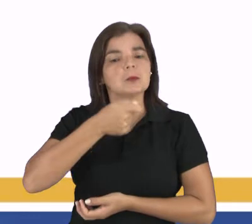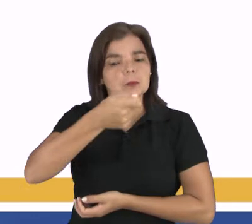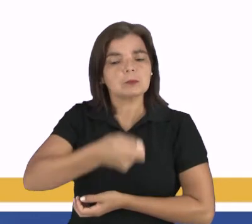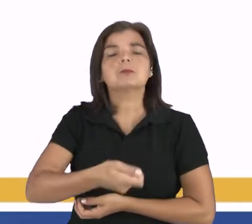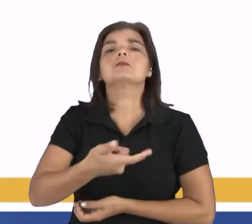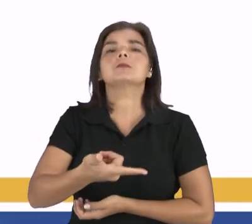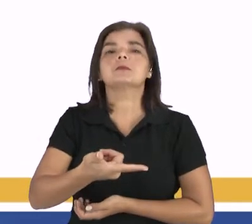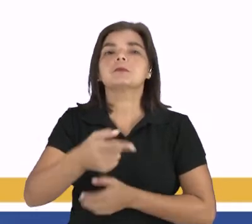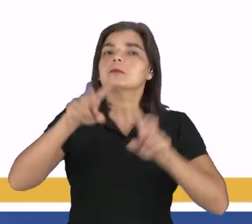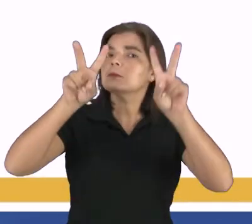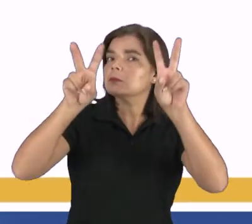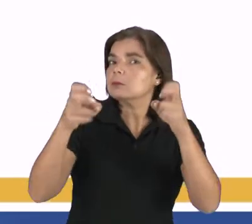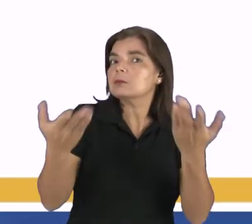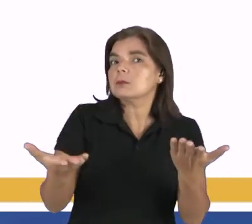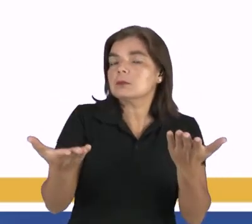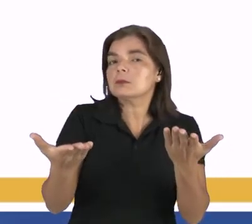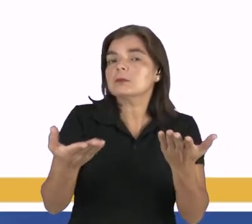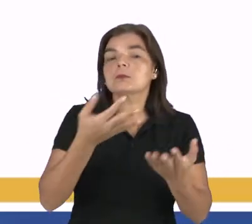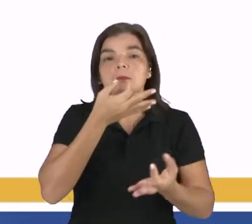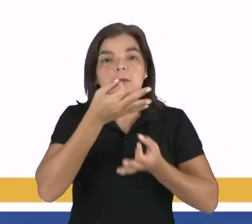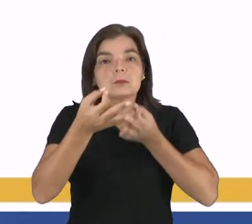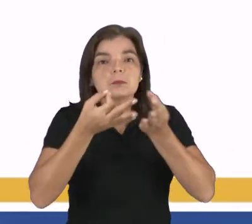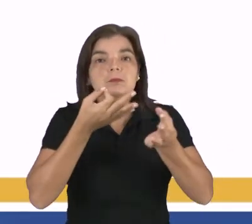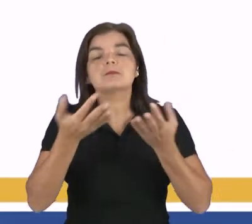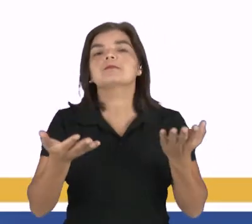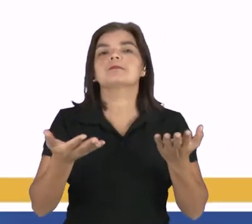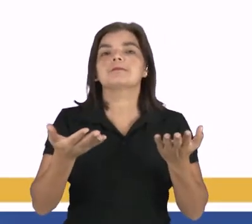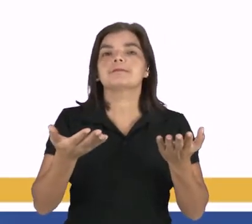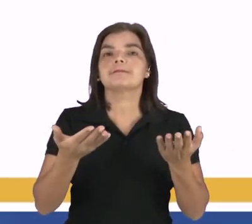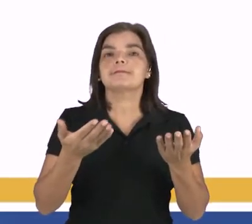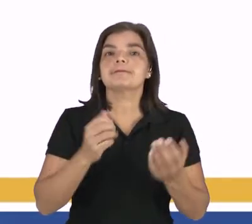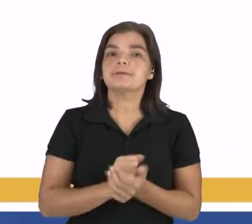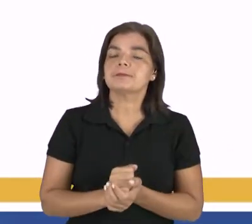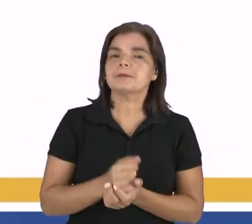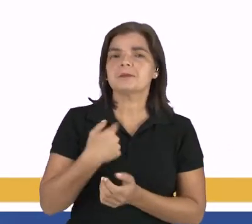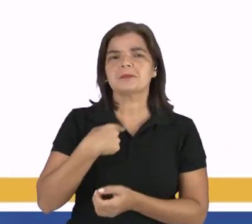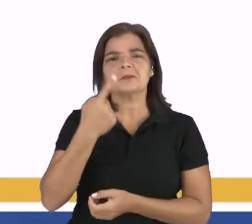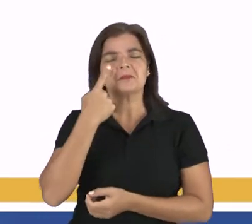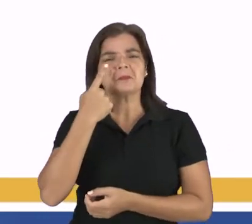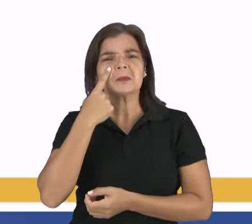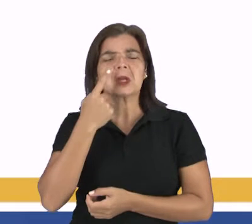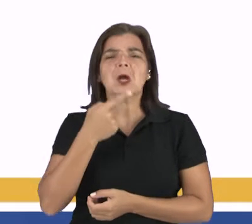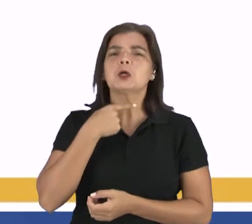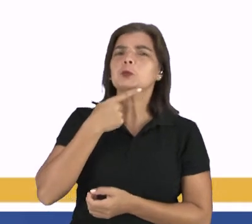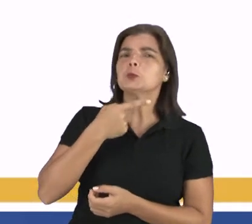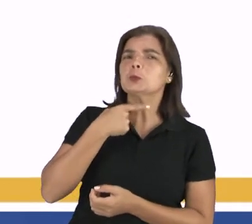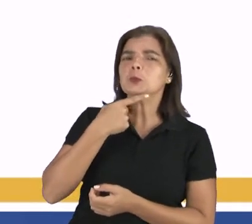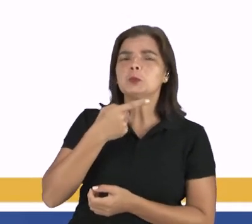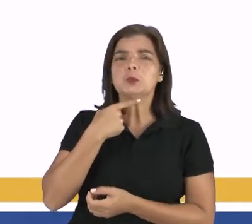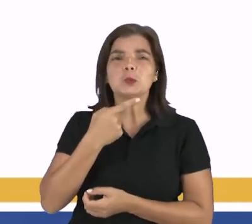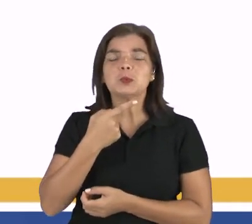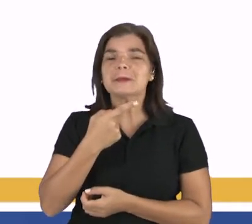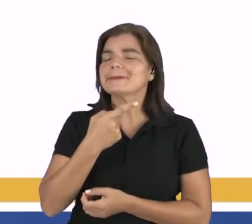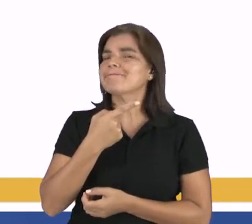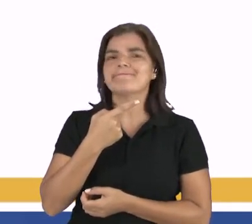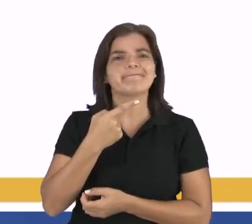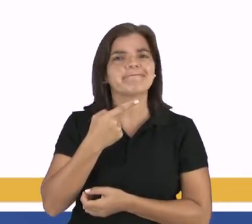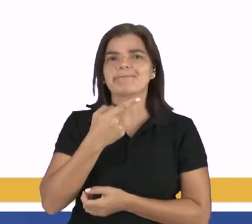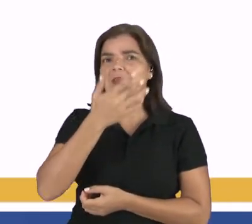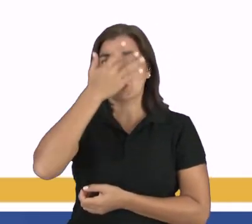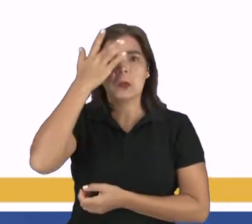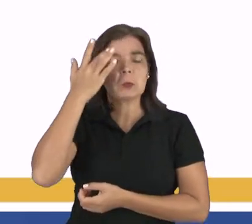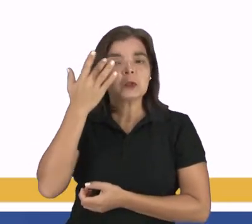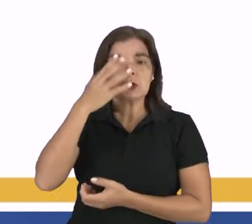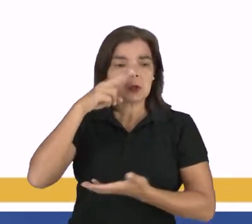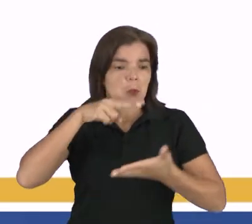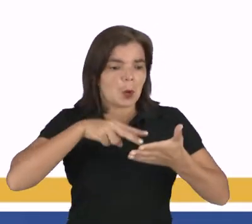em relação ao tema, uma vez que ele é de opinião. Então, ficar em cima do muro já é um fator que não vai levar o